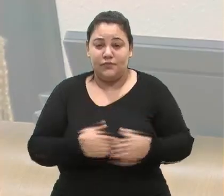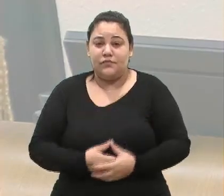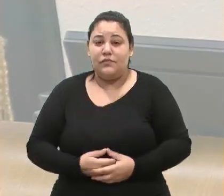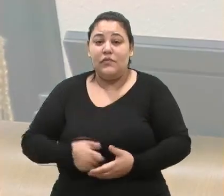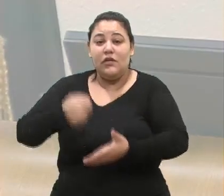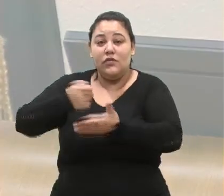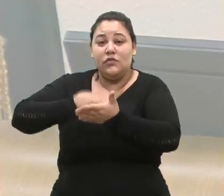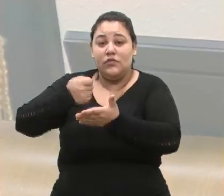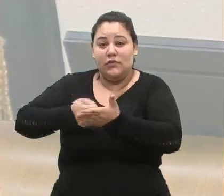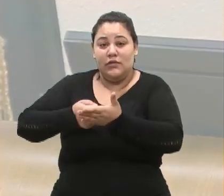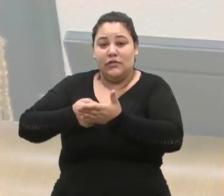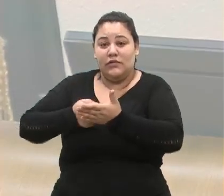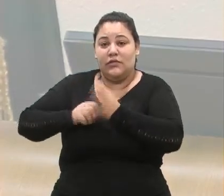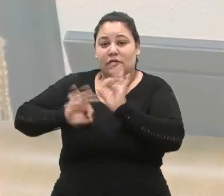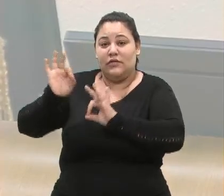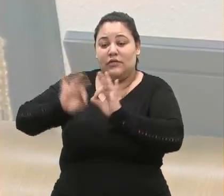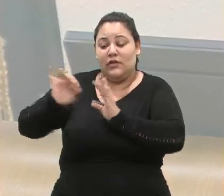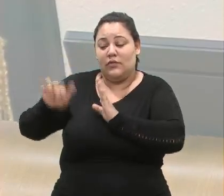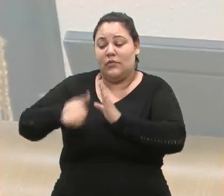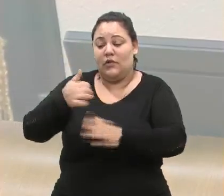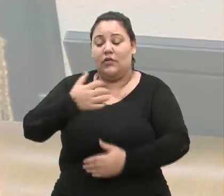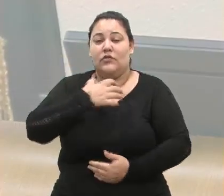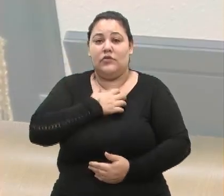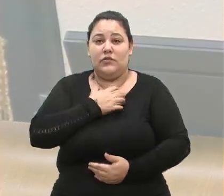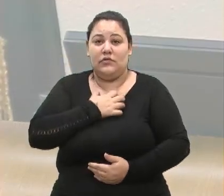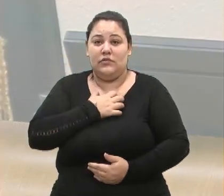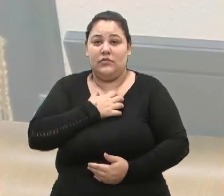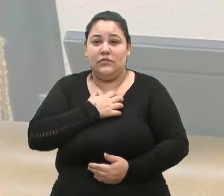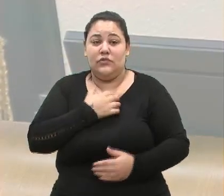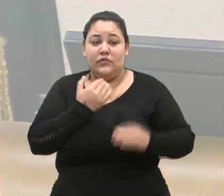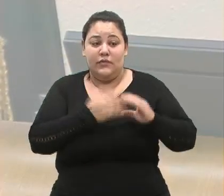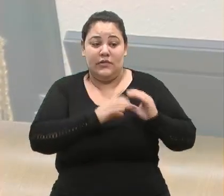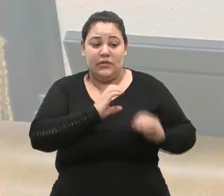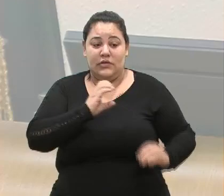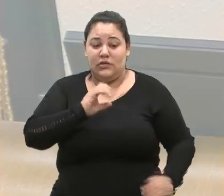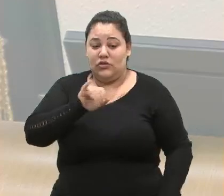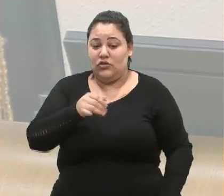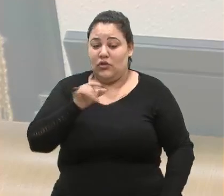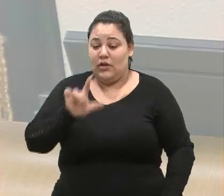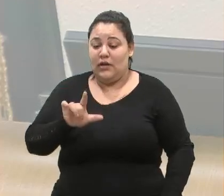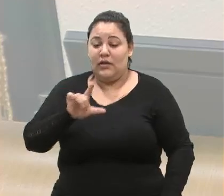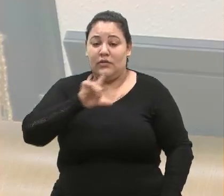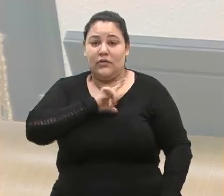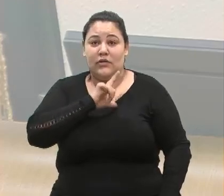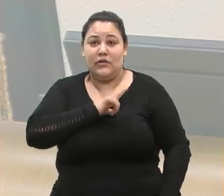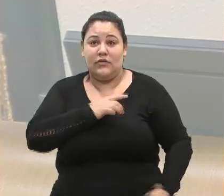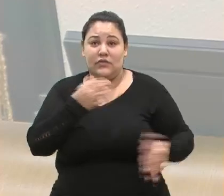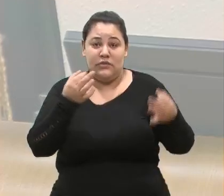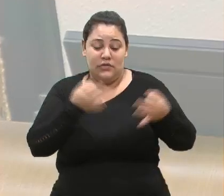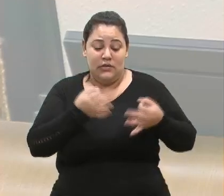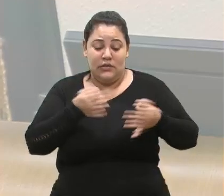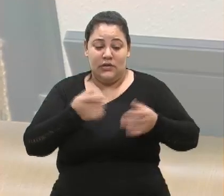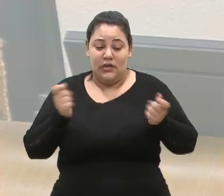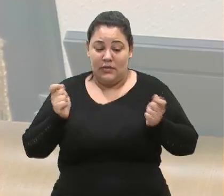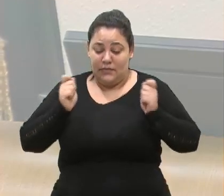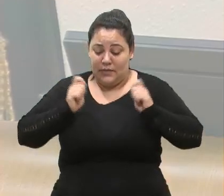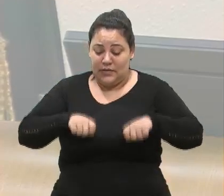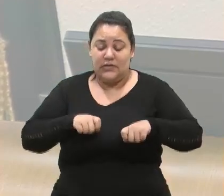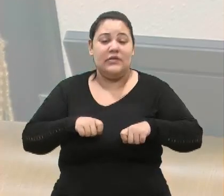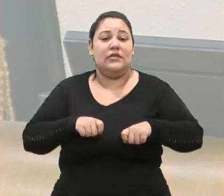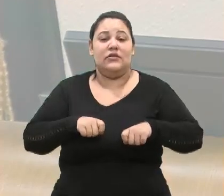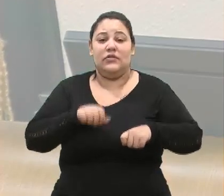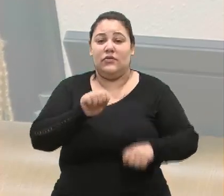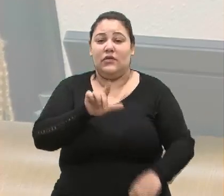da melhor forma possível. E quando vai para a CCJL, com certeza absoluta, a competência do Alexandre, ela